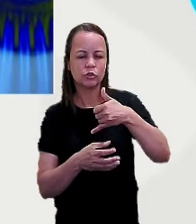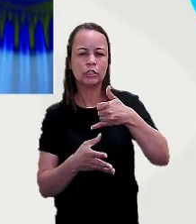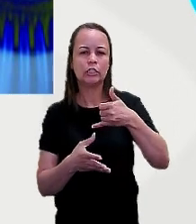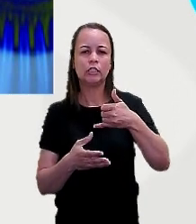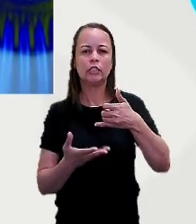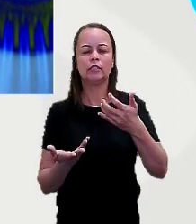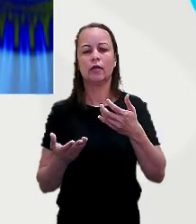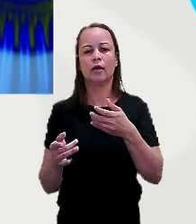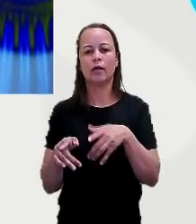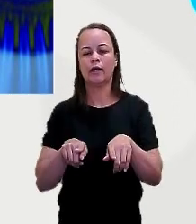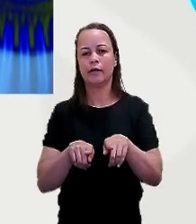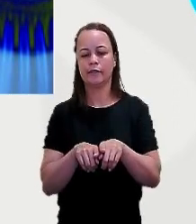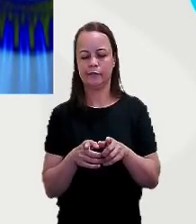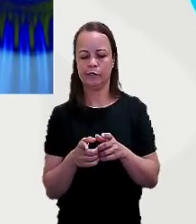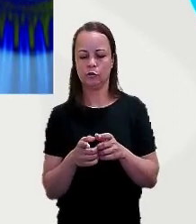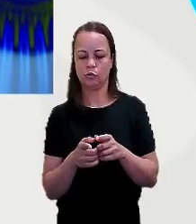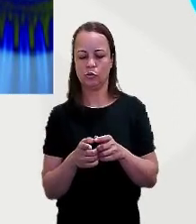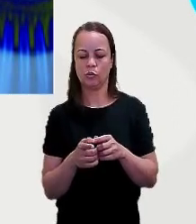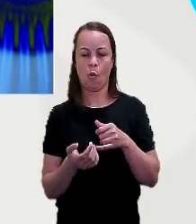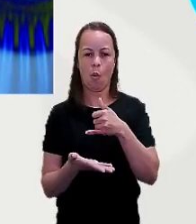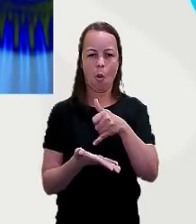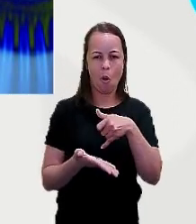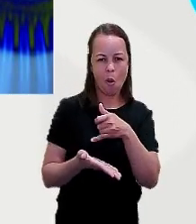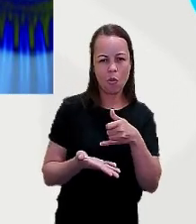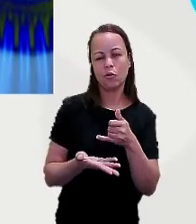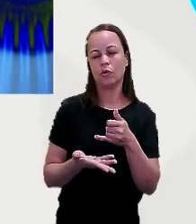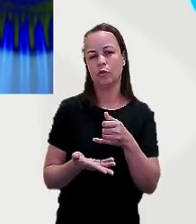de energias